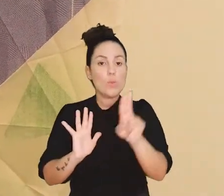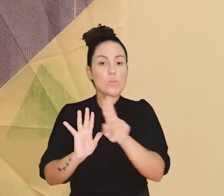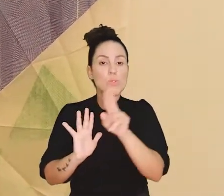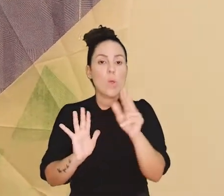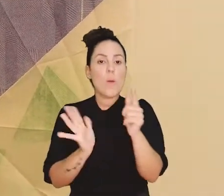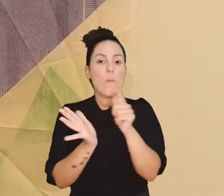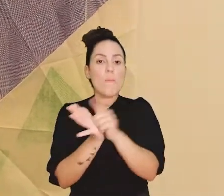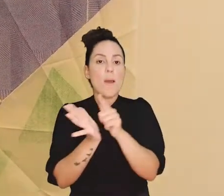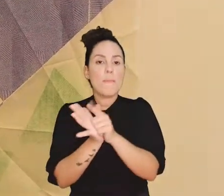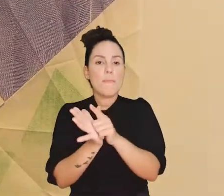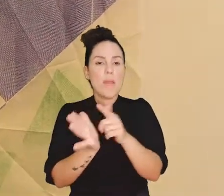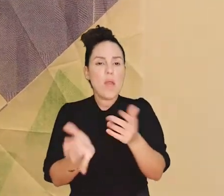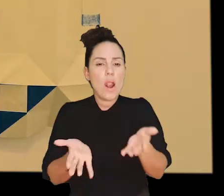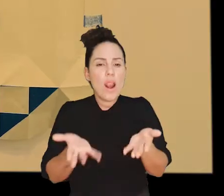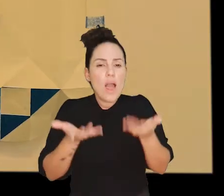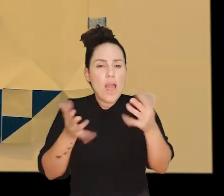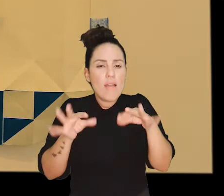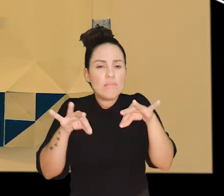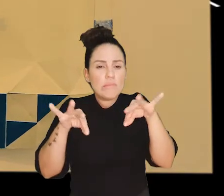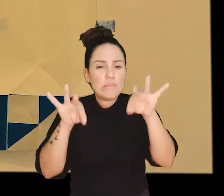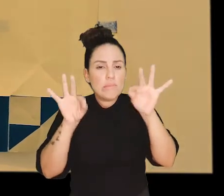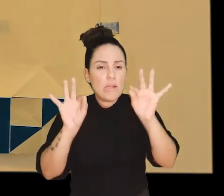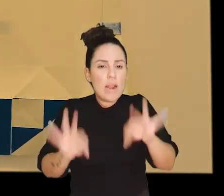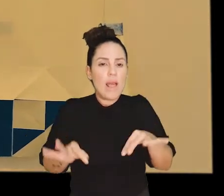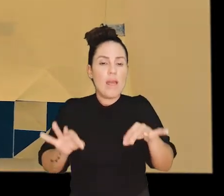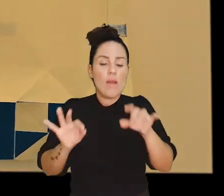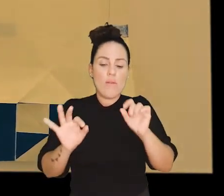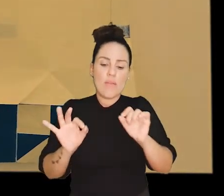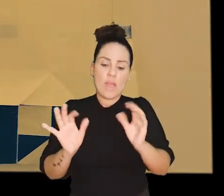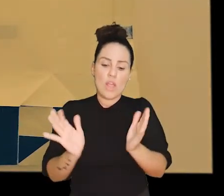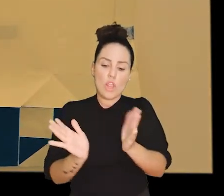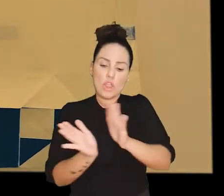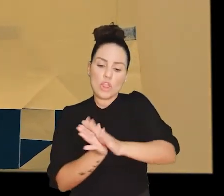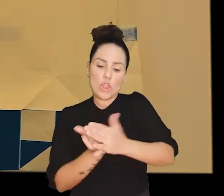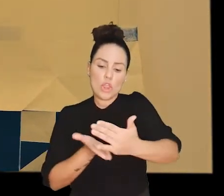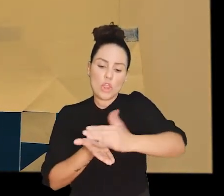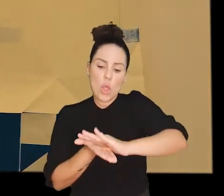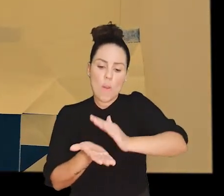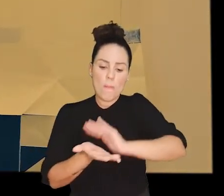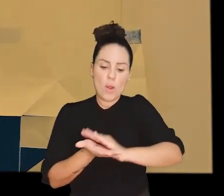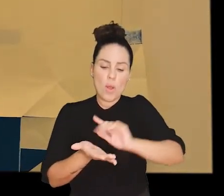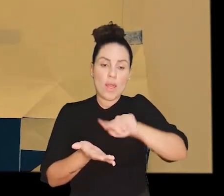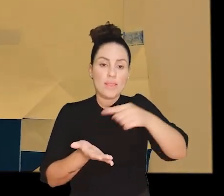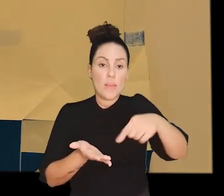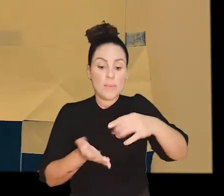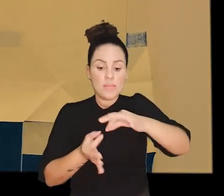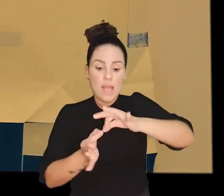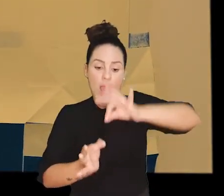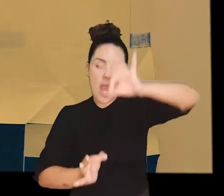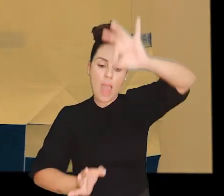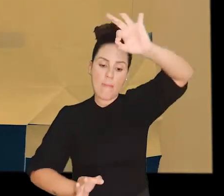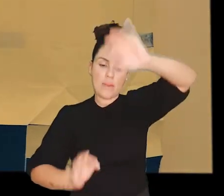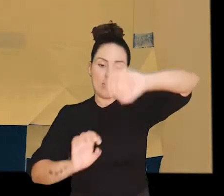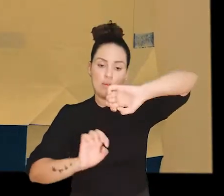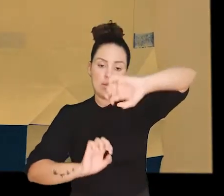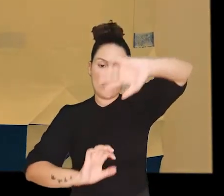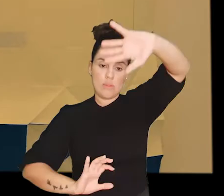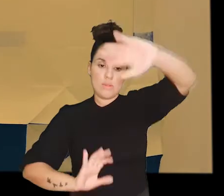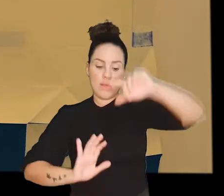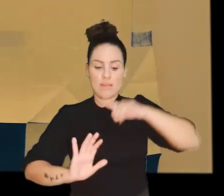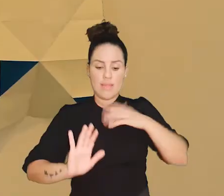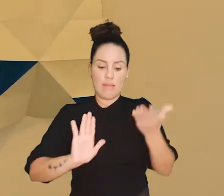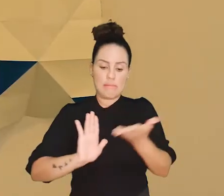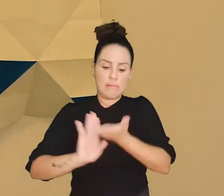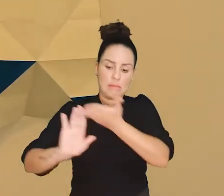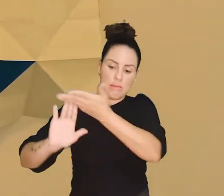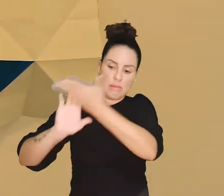experimentos em gravura partem de papéis que são previamente dobrados para que as áreas